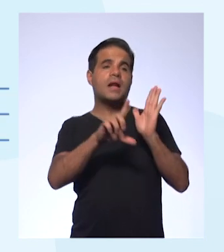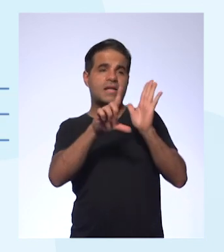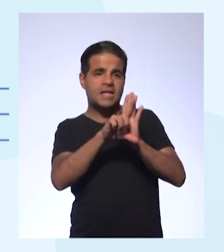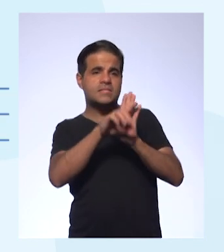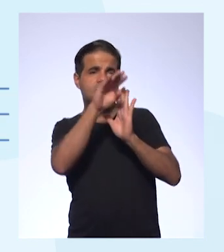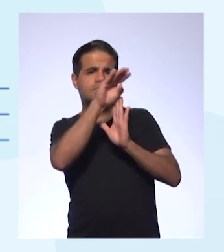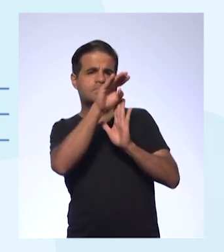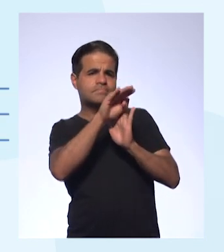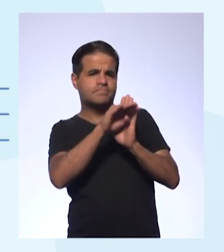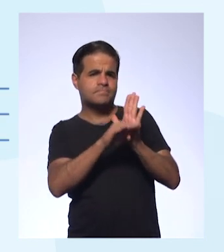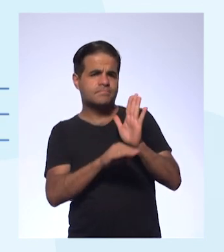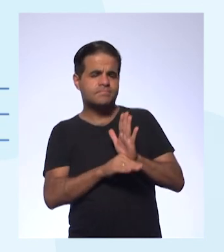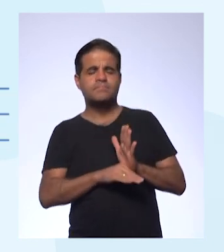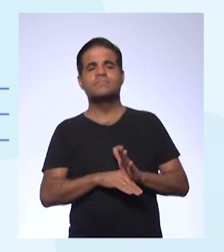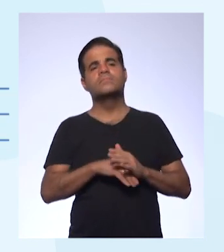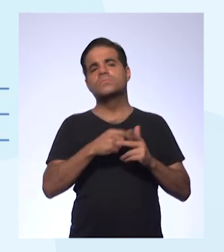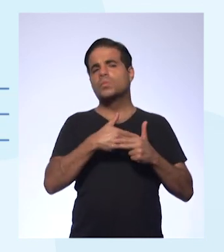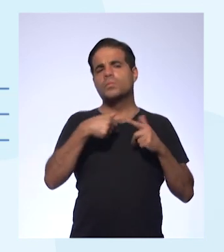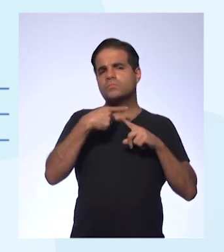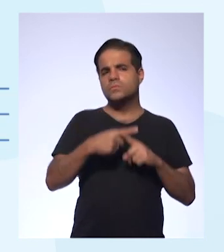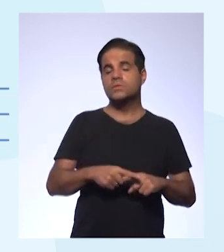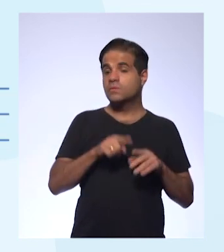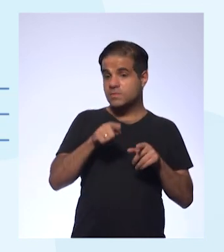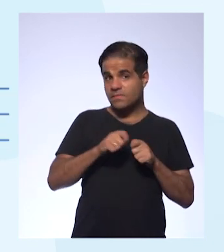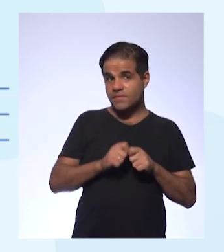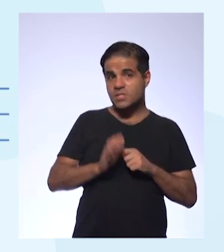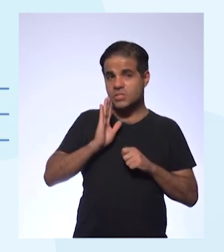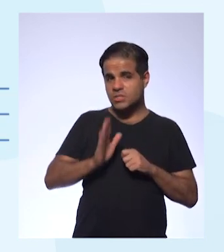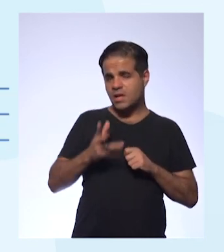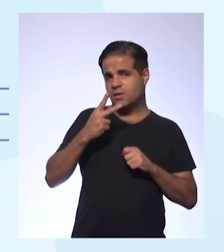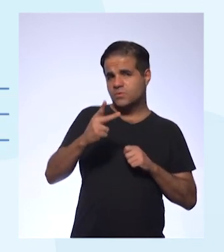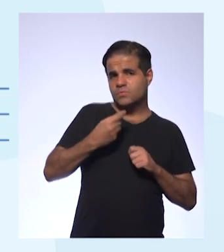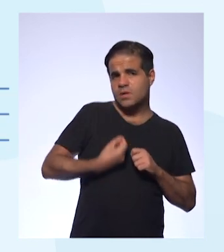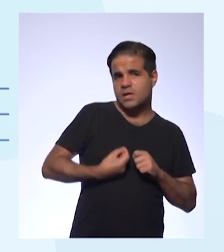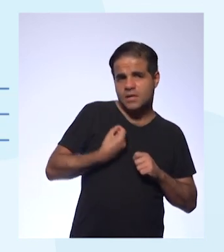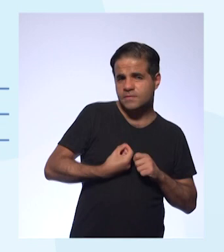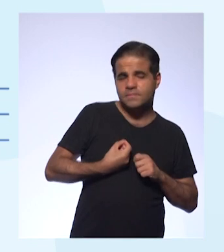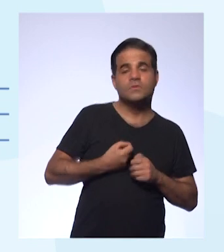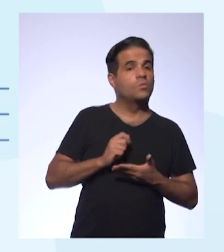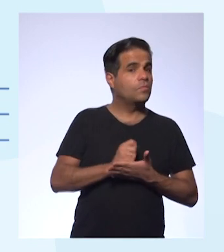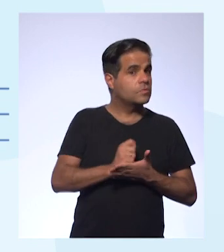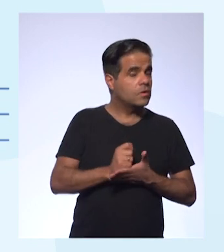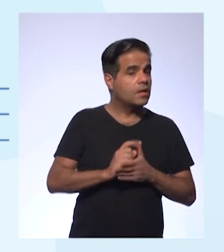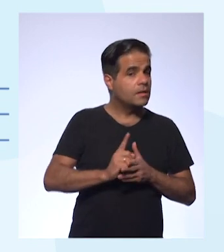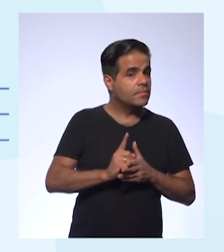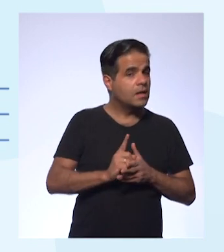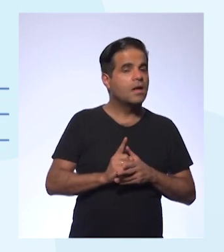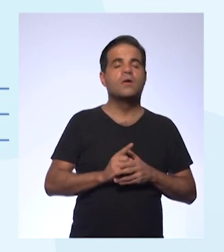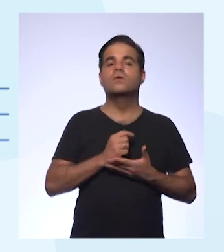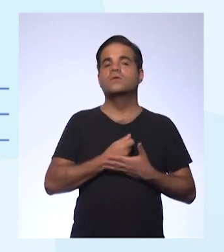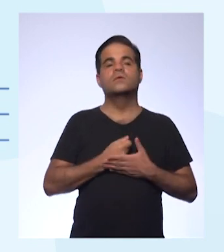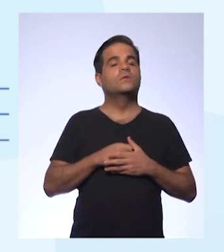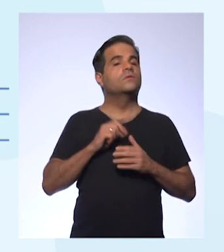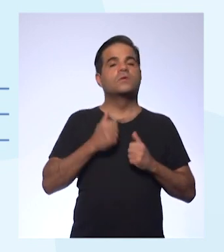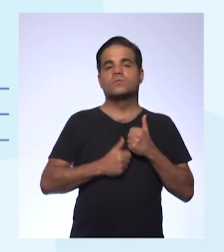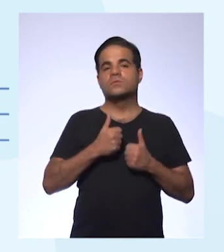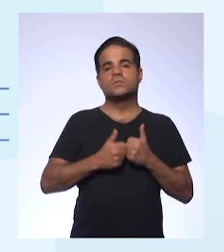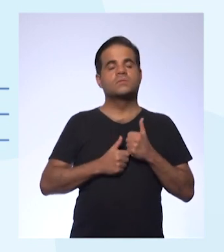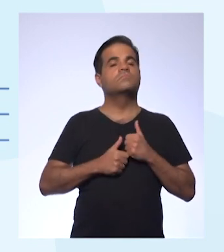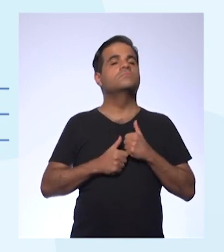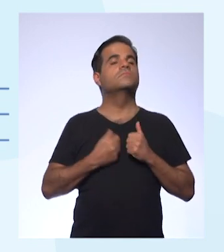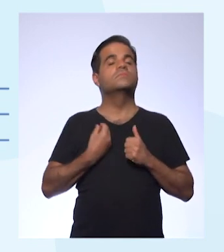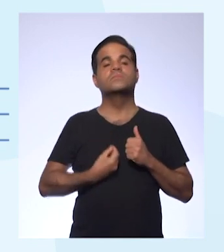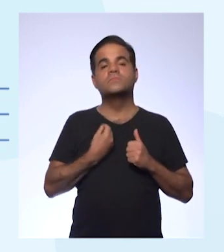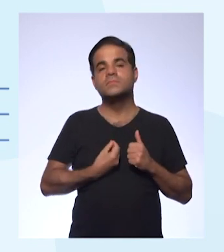uma lista de jogadas que você fez na vida, não é no videogame não, hein, gente? Não é, e nem no futebol, na